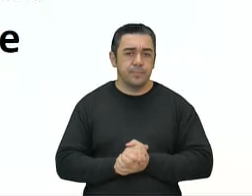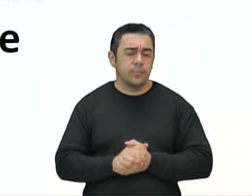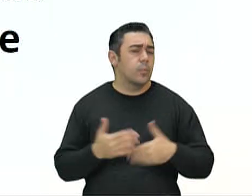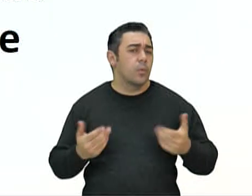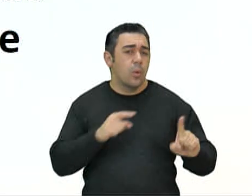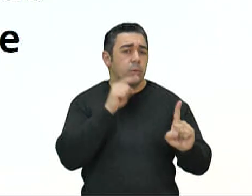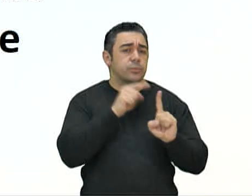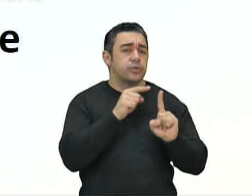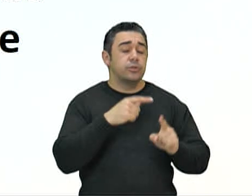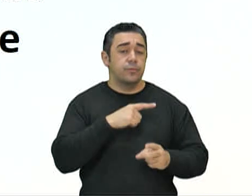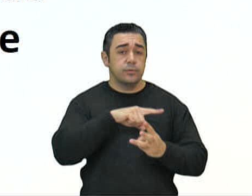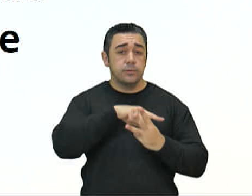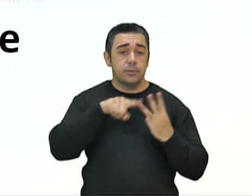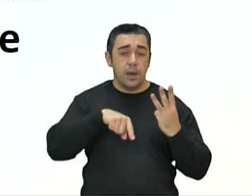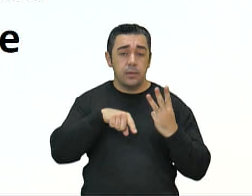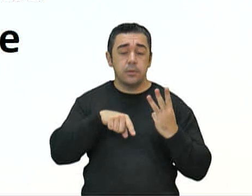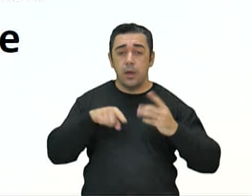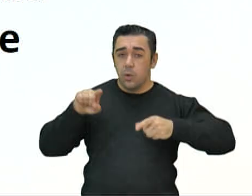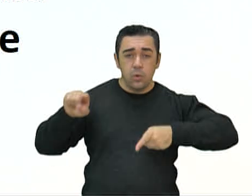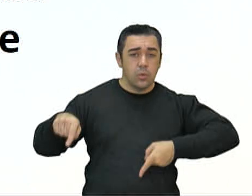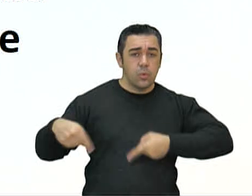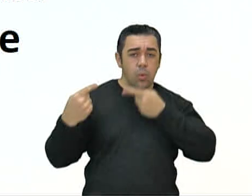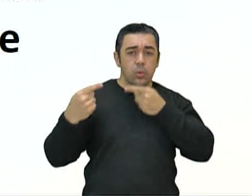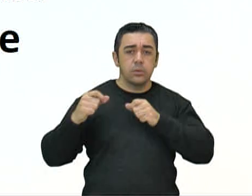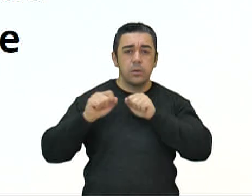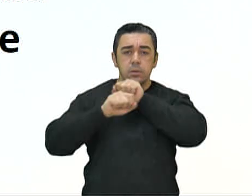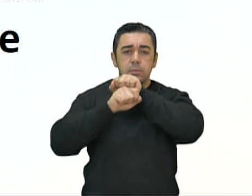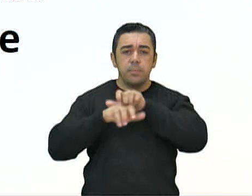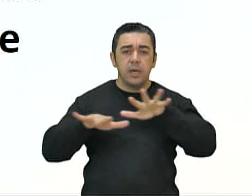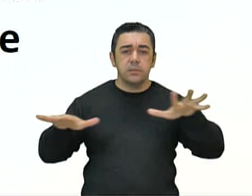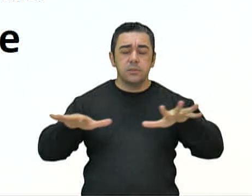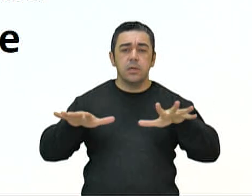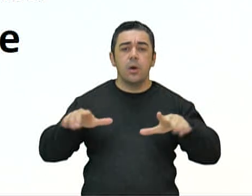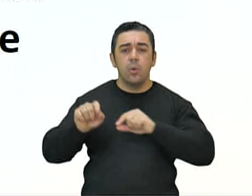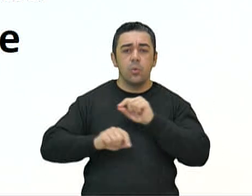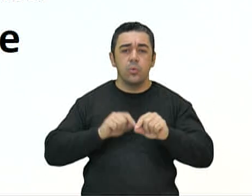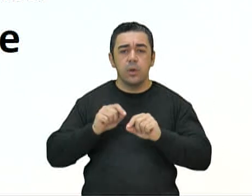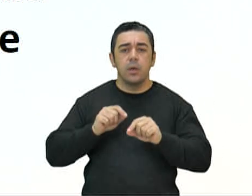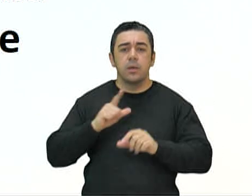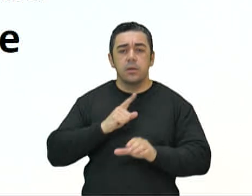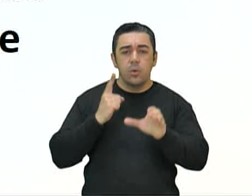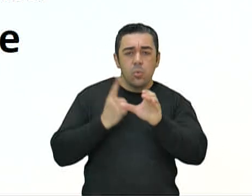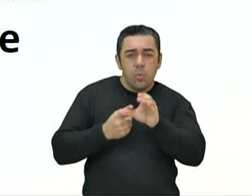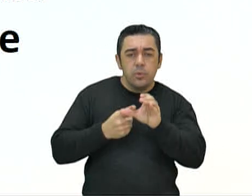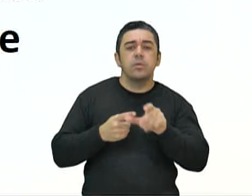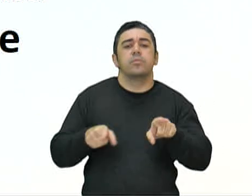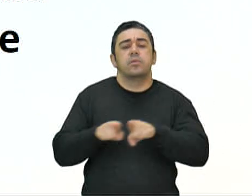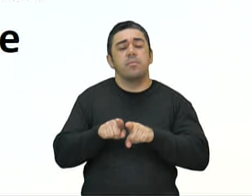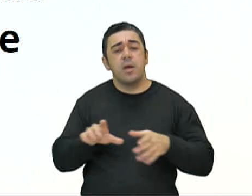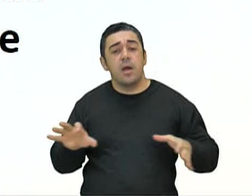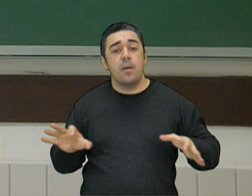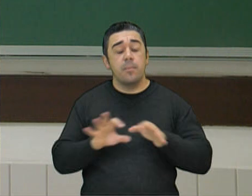então, desse eixo, lutar contra a expansão do comunismo e apoiar-se mutuamente em ações de